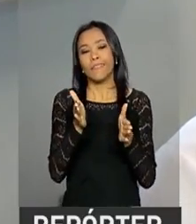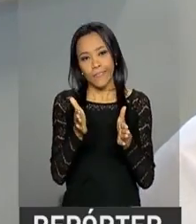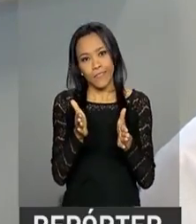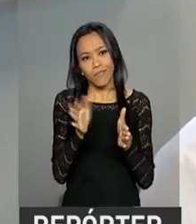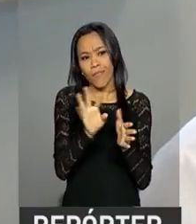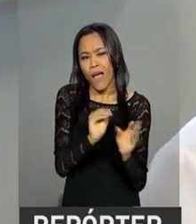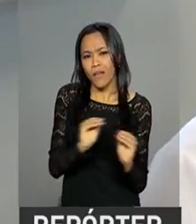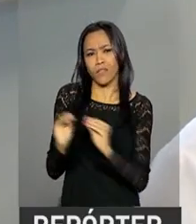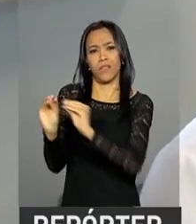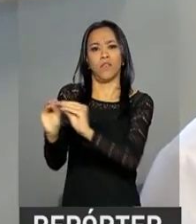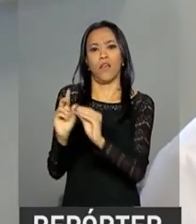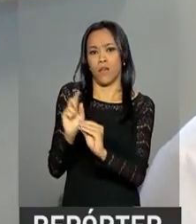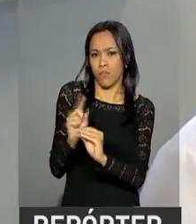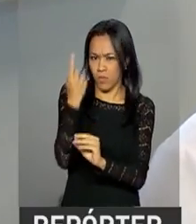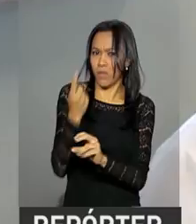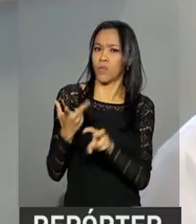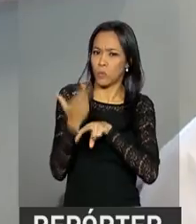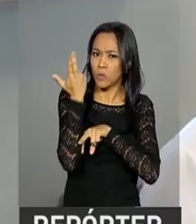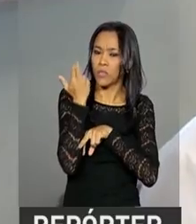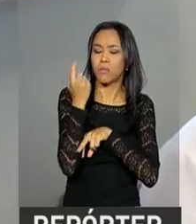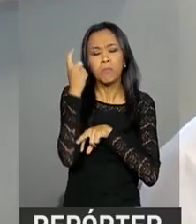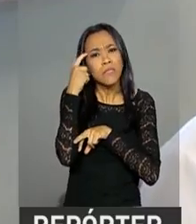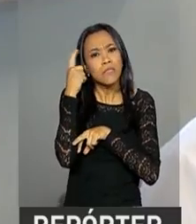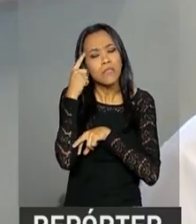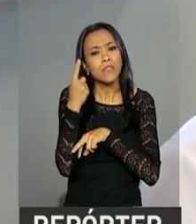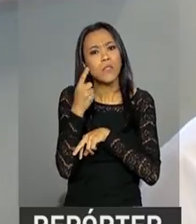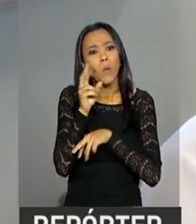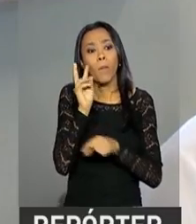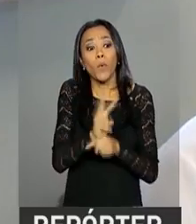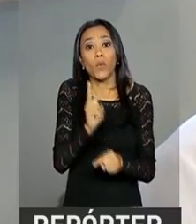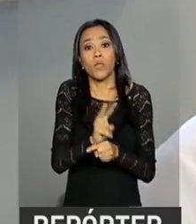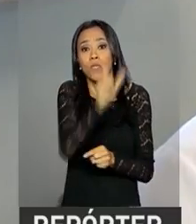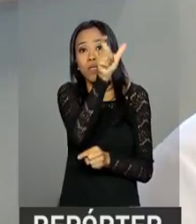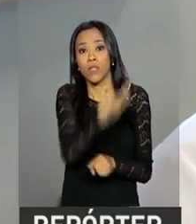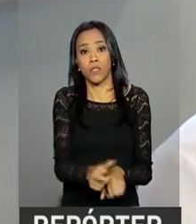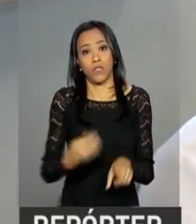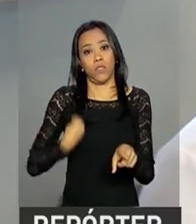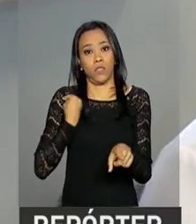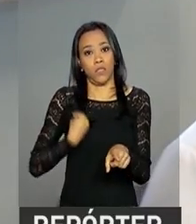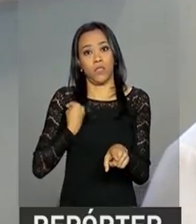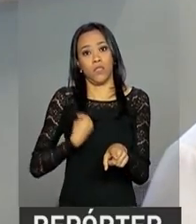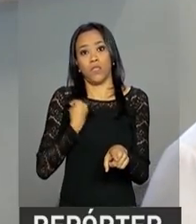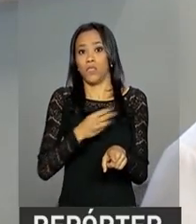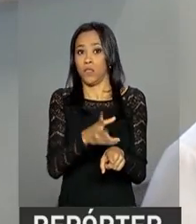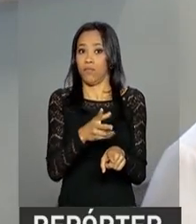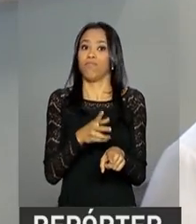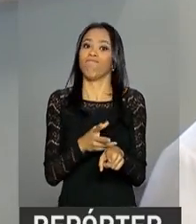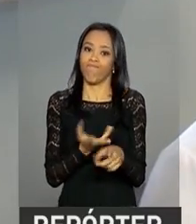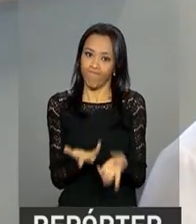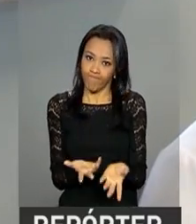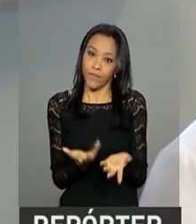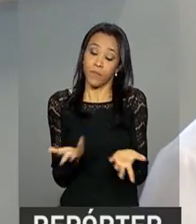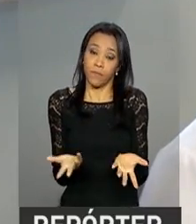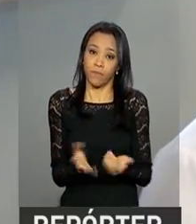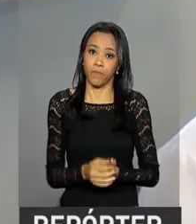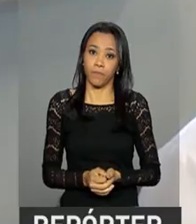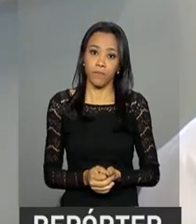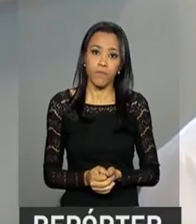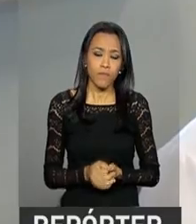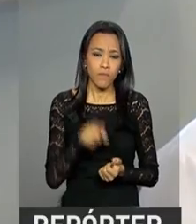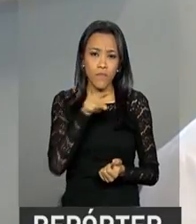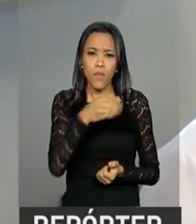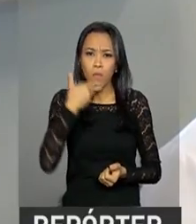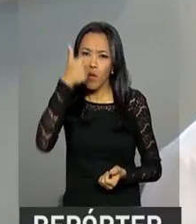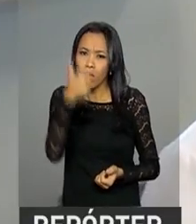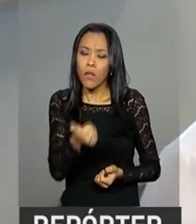adiar essa primeira cirurgia pensando em proteger o paciente de uma eventual cirurgia de revisão né então Além de